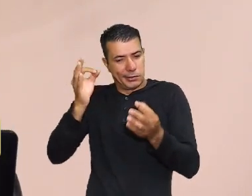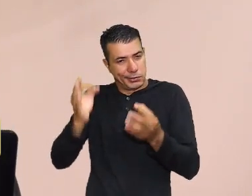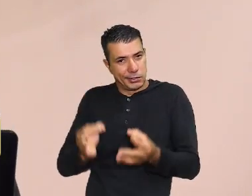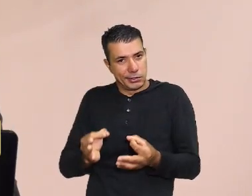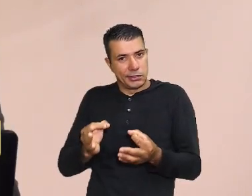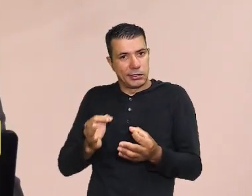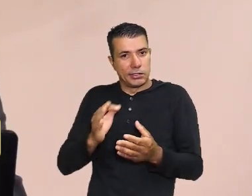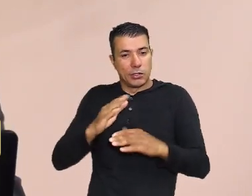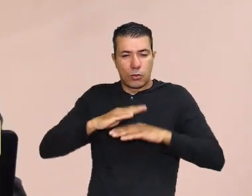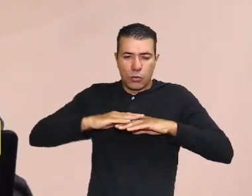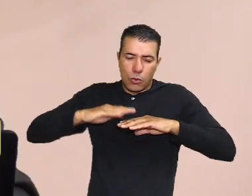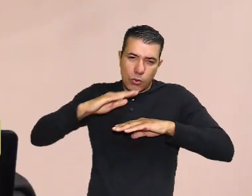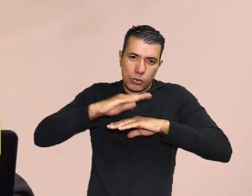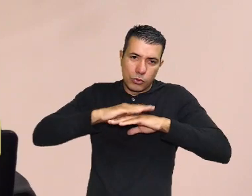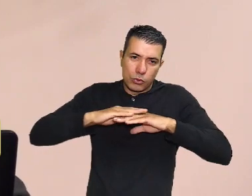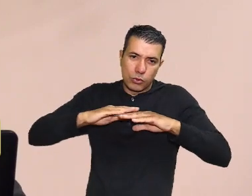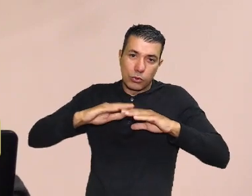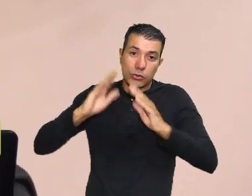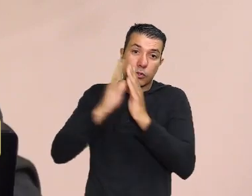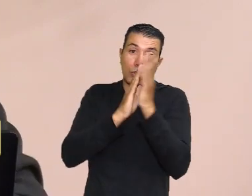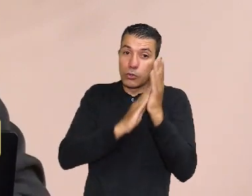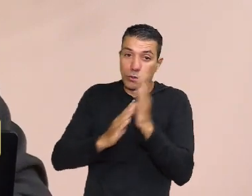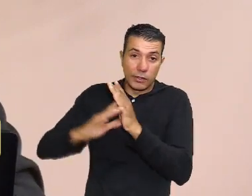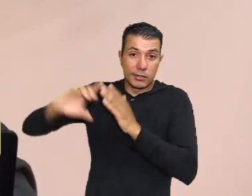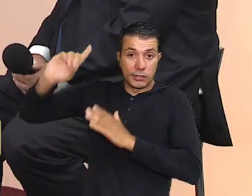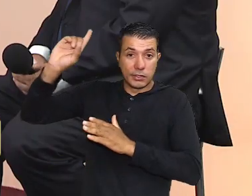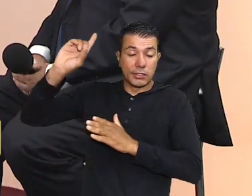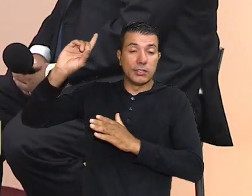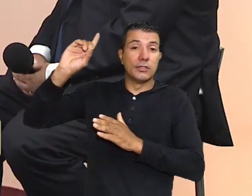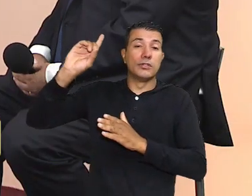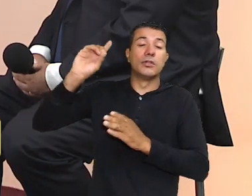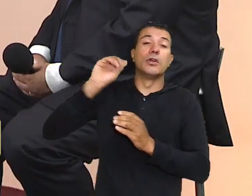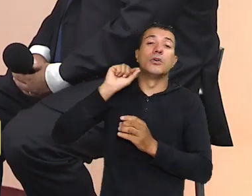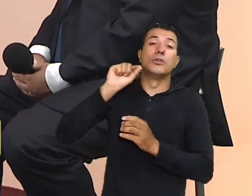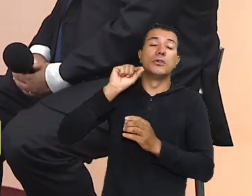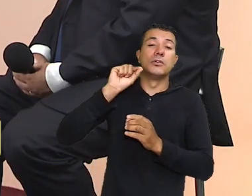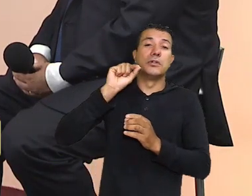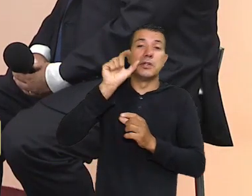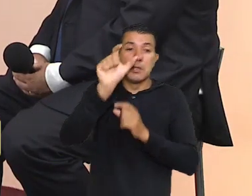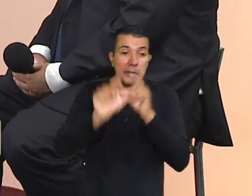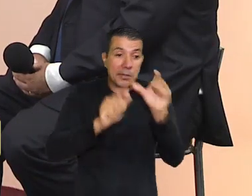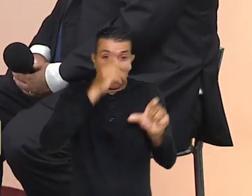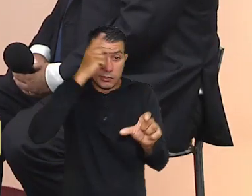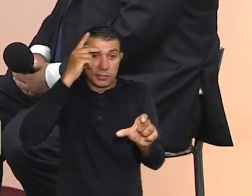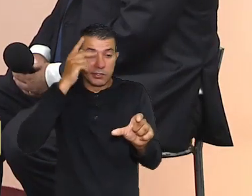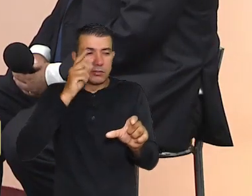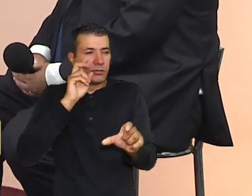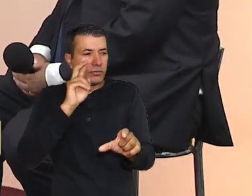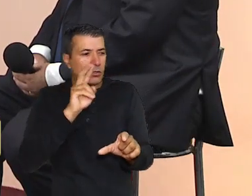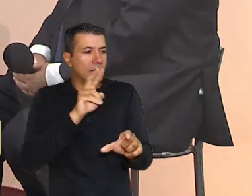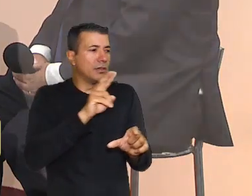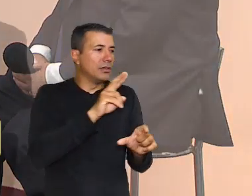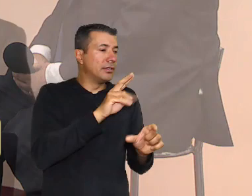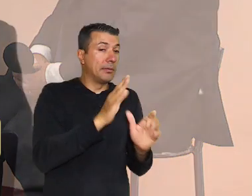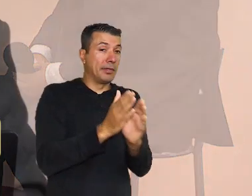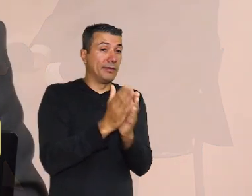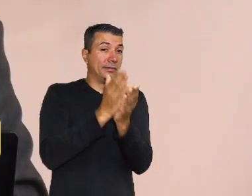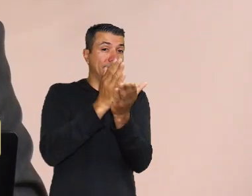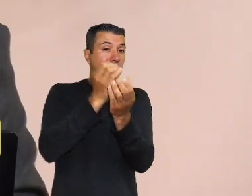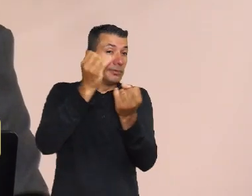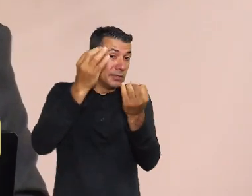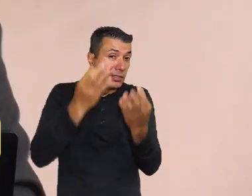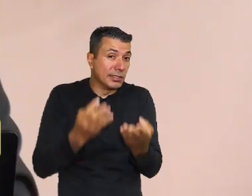o conforto, e que eu mais louvo a Deus, pastores aqui e pessoas que estão nos assistindo, é que a Bíblia diz